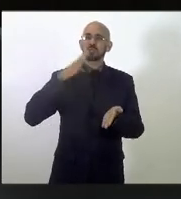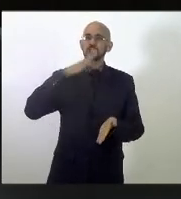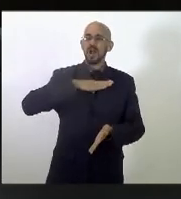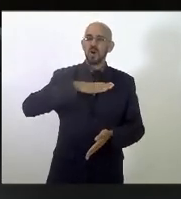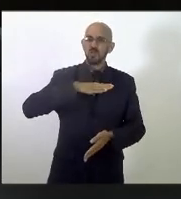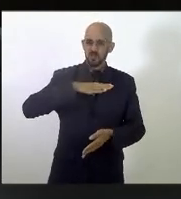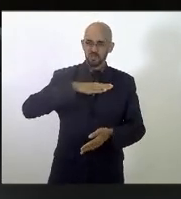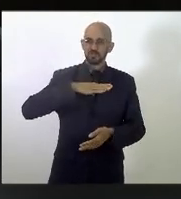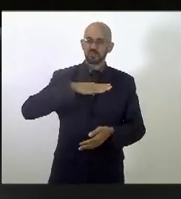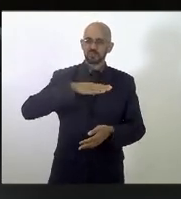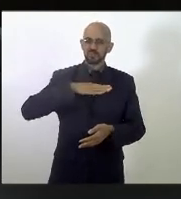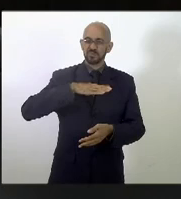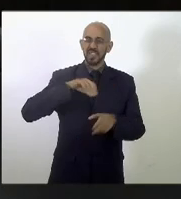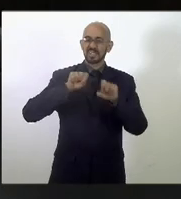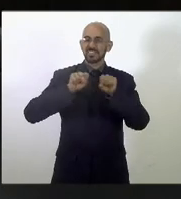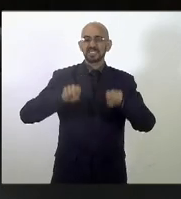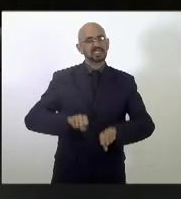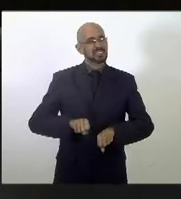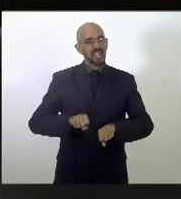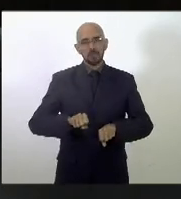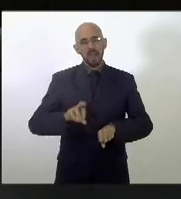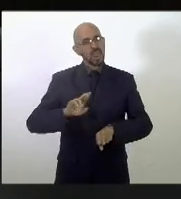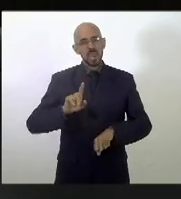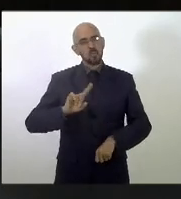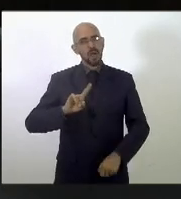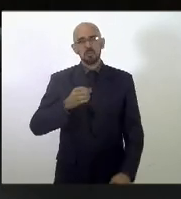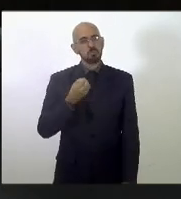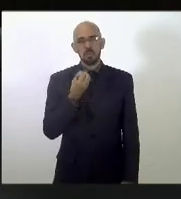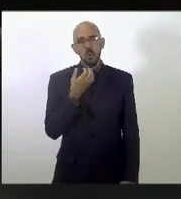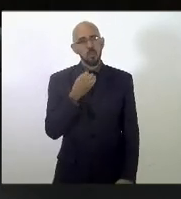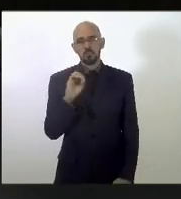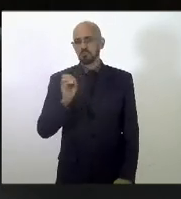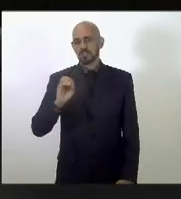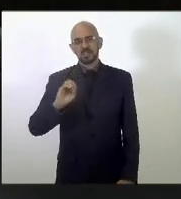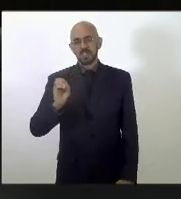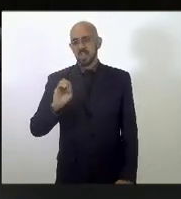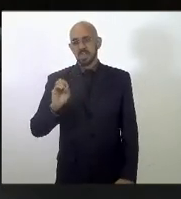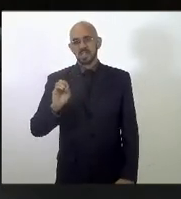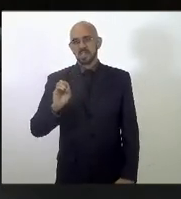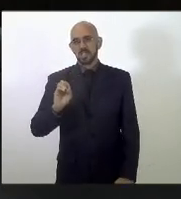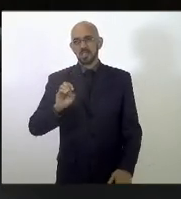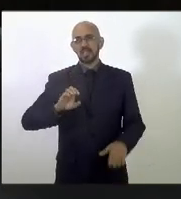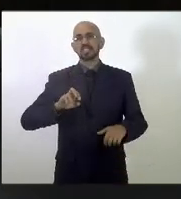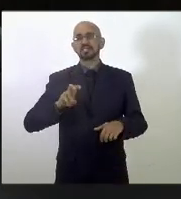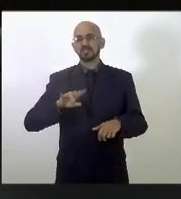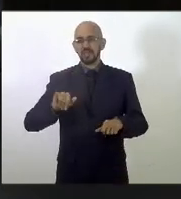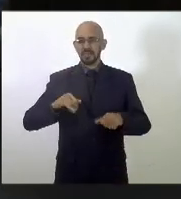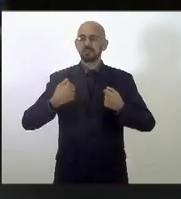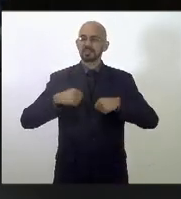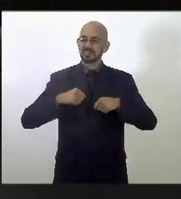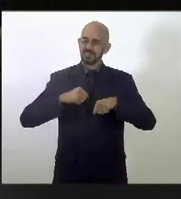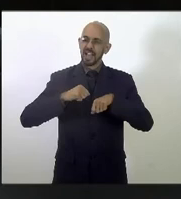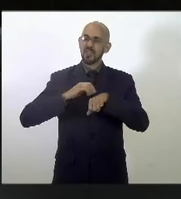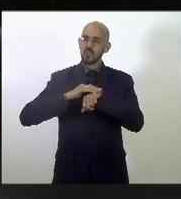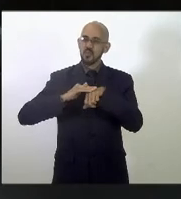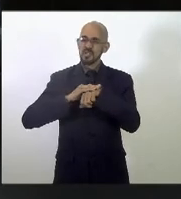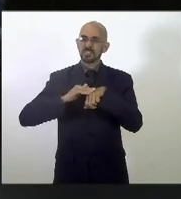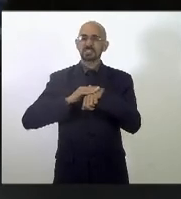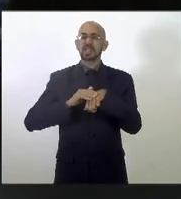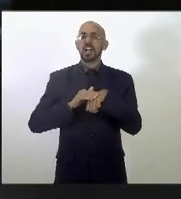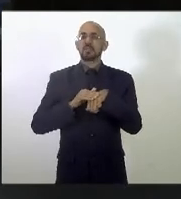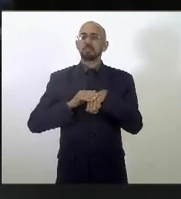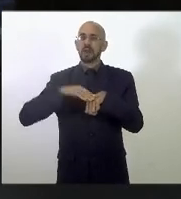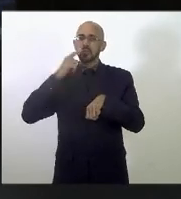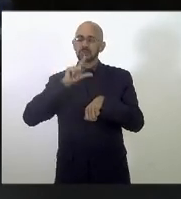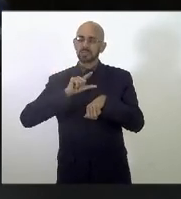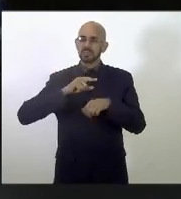Esse regime de recuperação não será bom para ninguém. E, por isso, teremos que debater muito